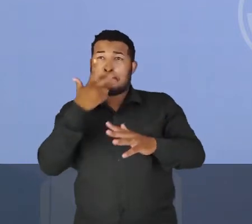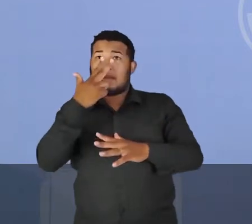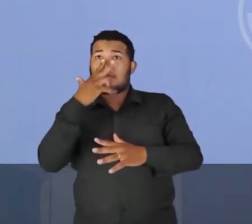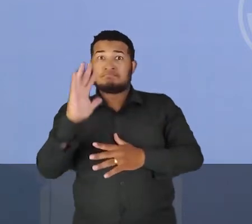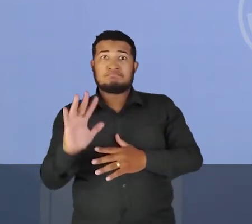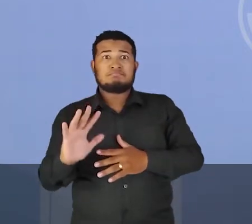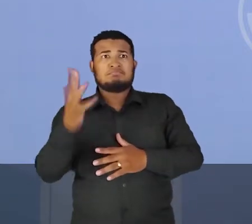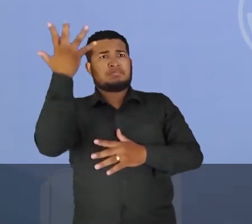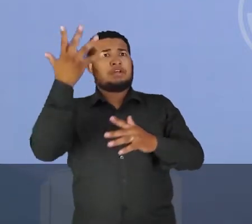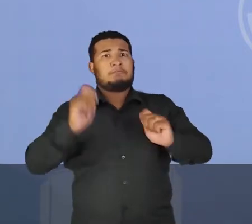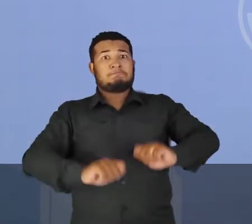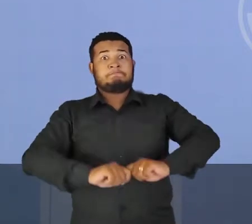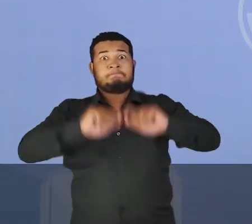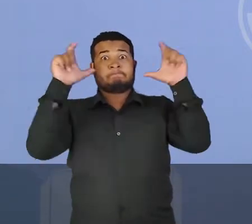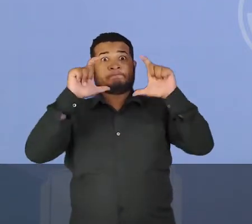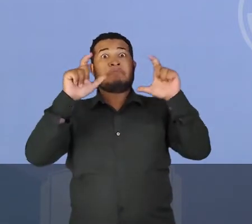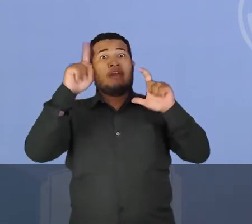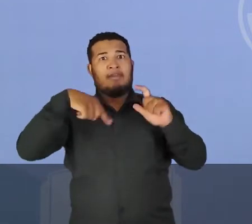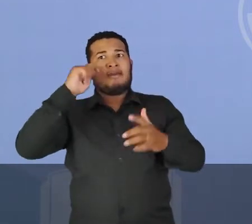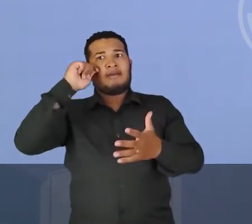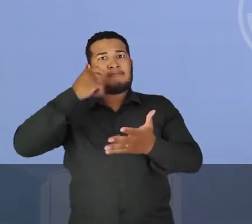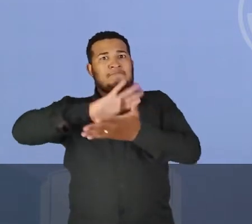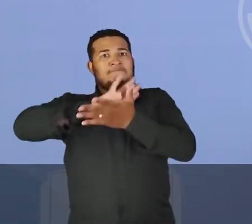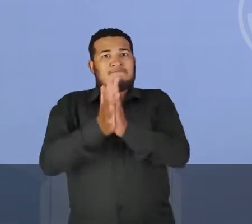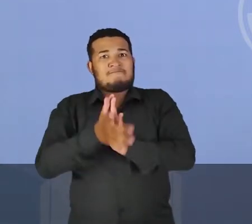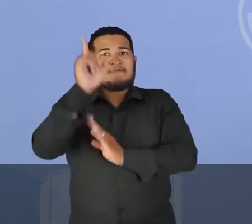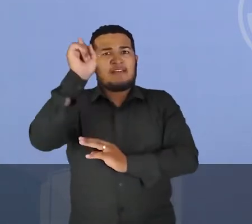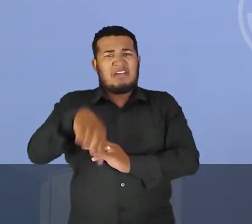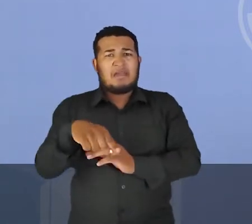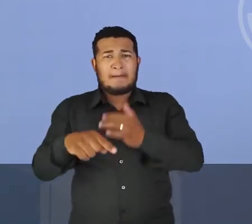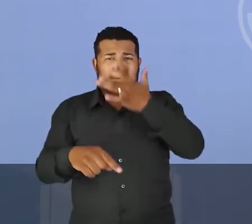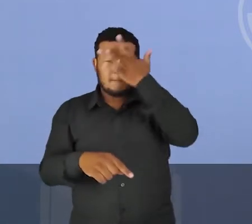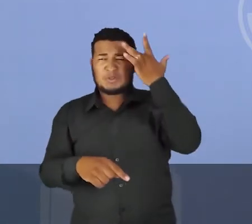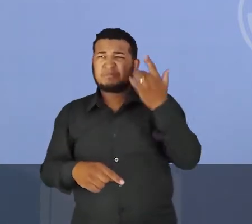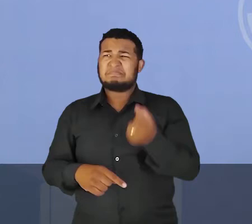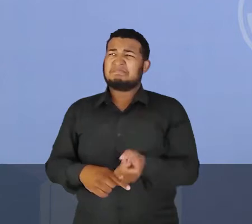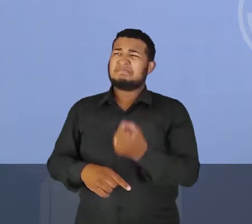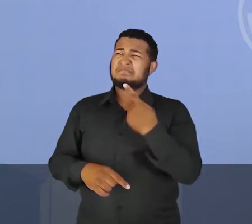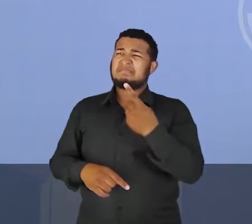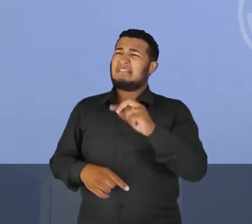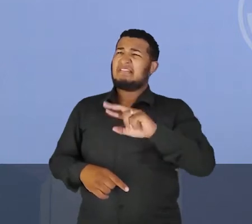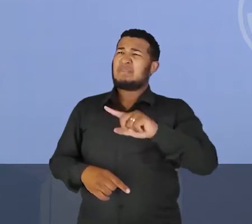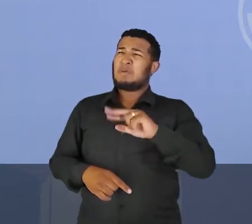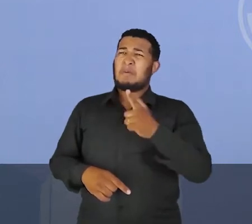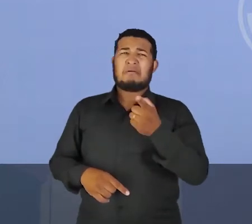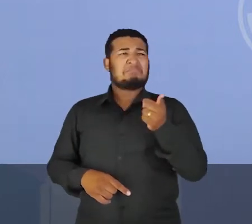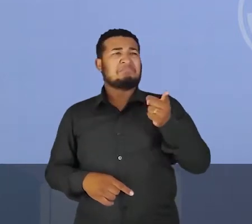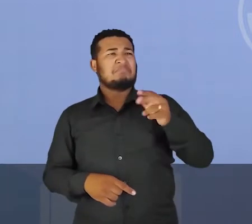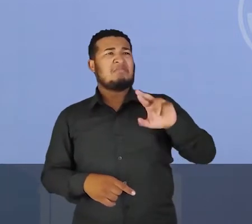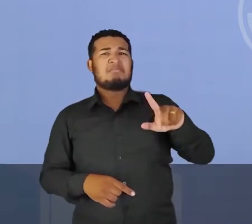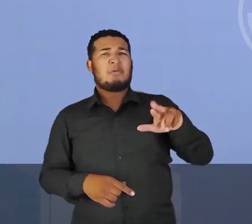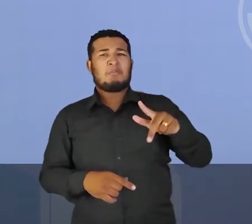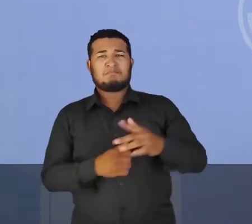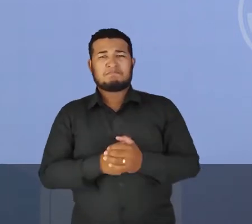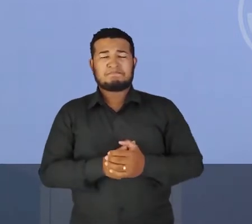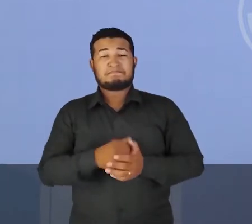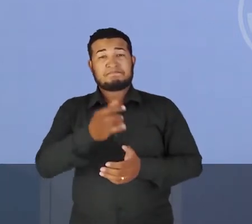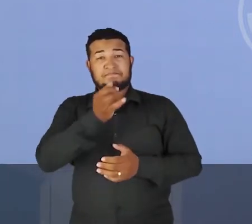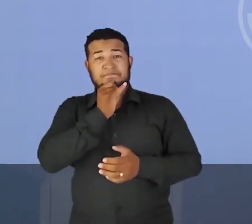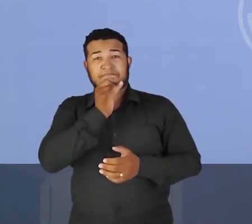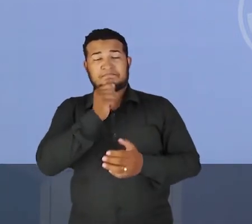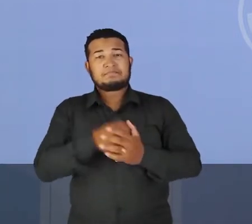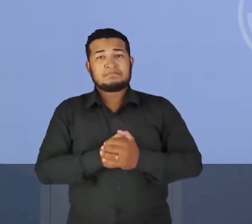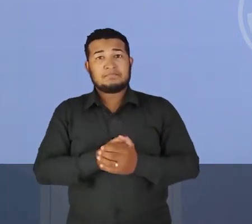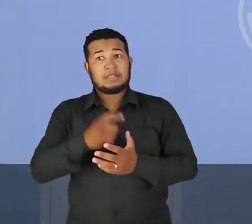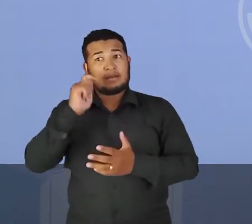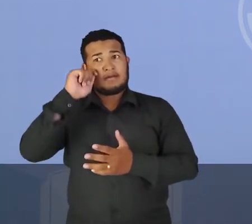são escancaradamente racistas, as pessoas têm dificuldade de reconhecer, né? A gente vê, por exemplo, o